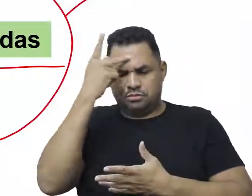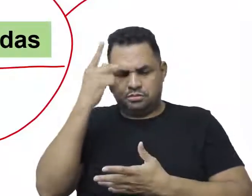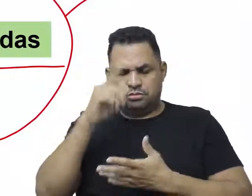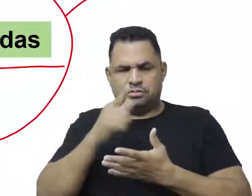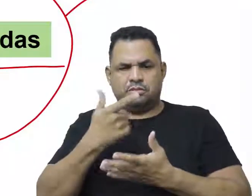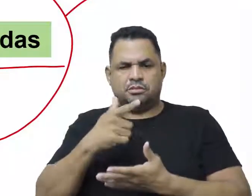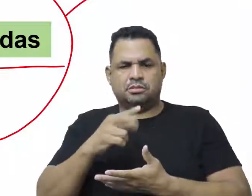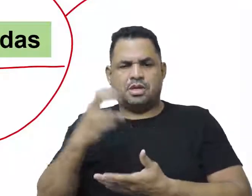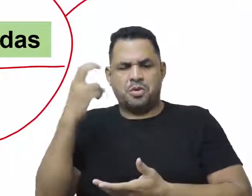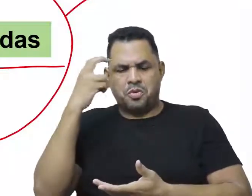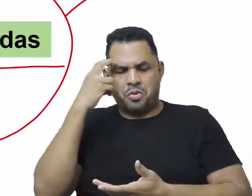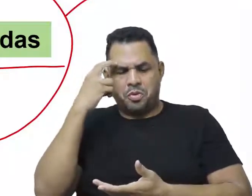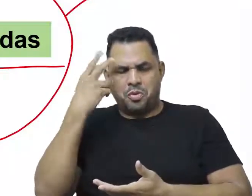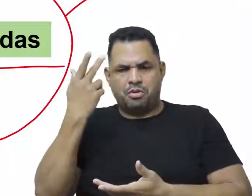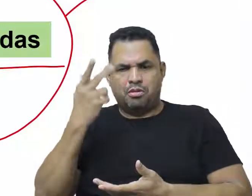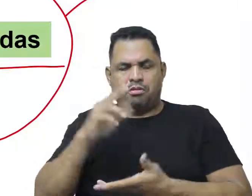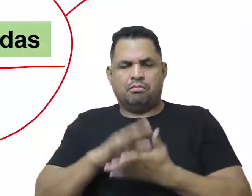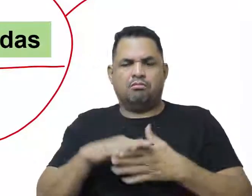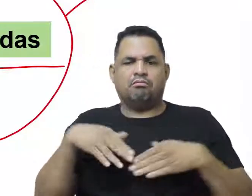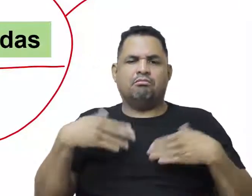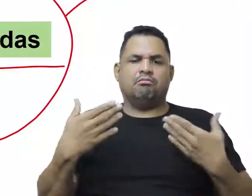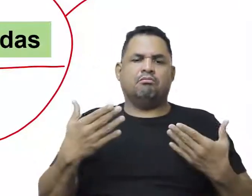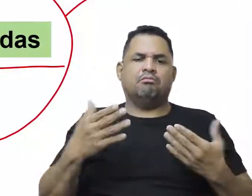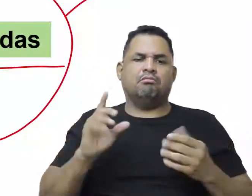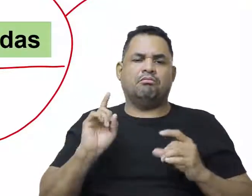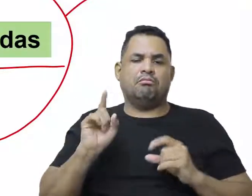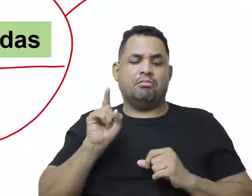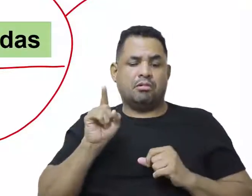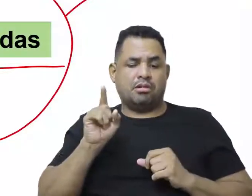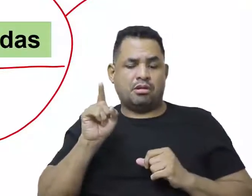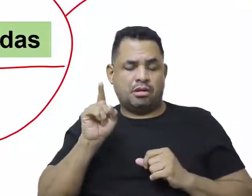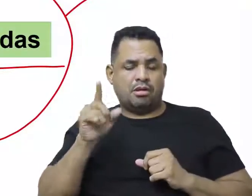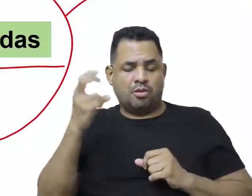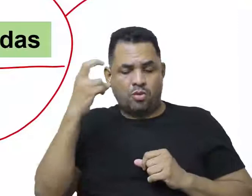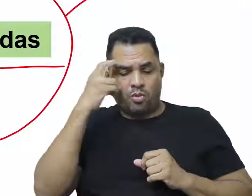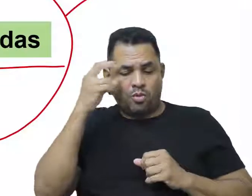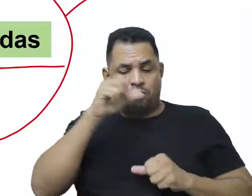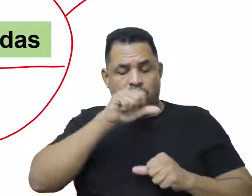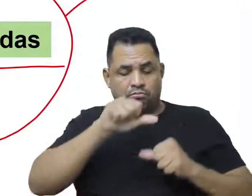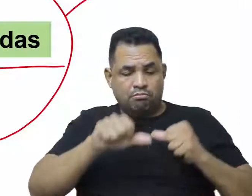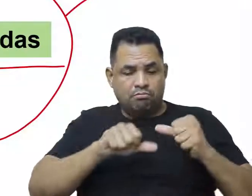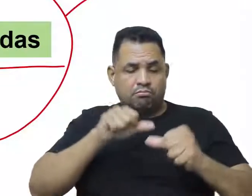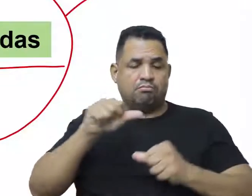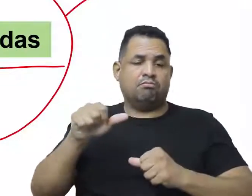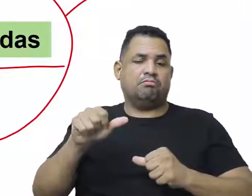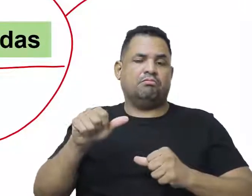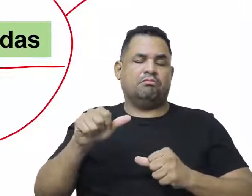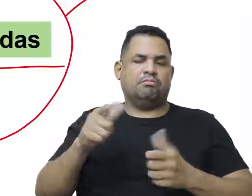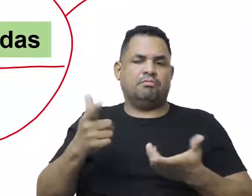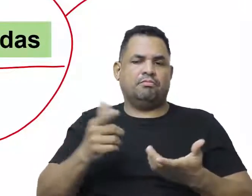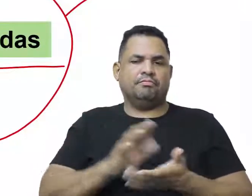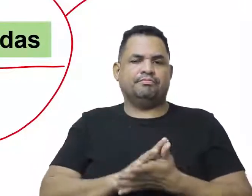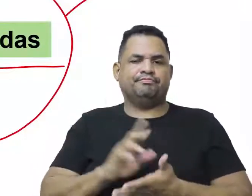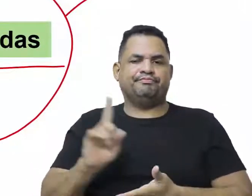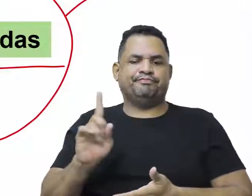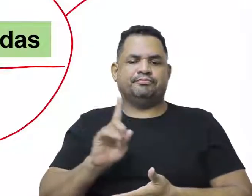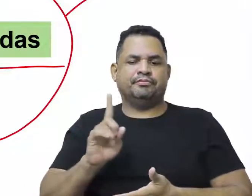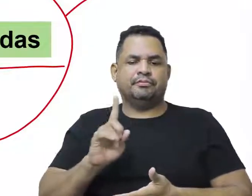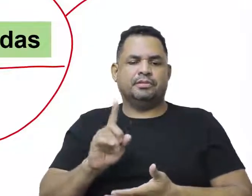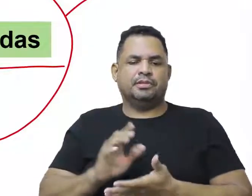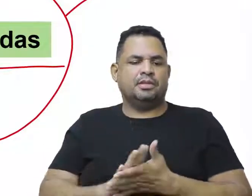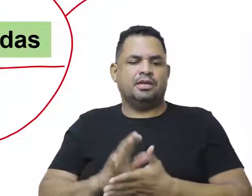aculturada a gente fala que aquela cultura ela foi transformada não